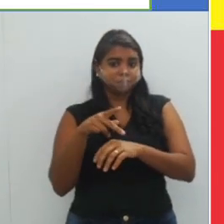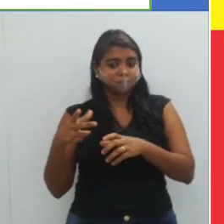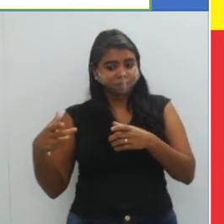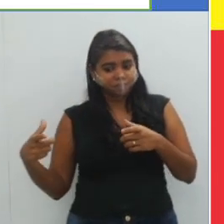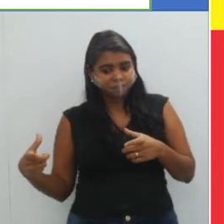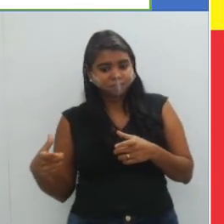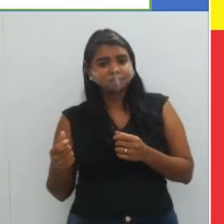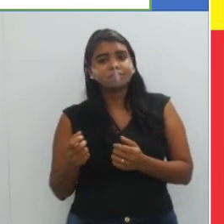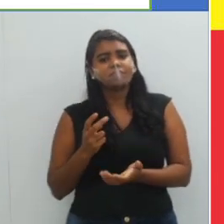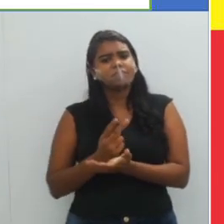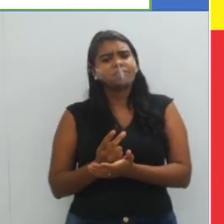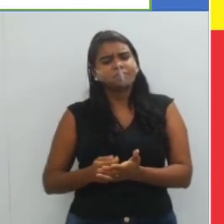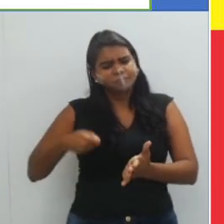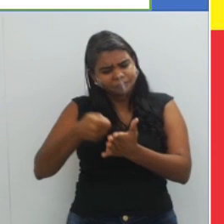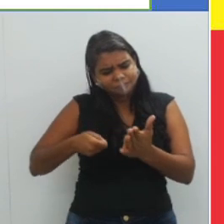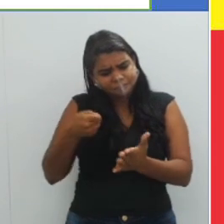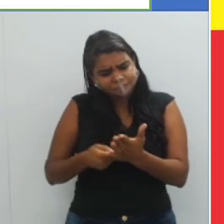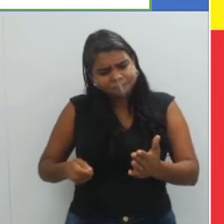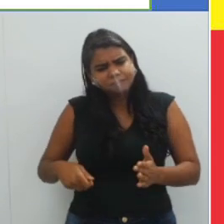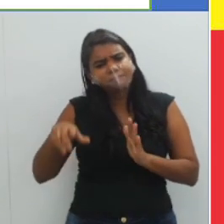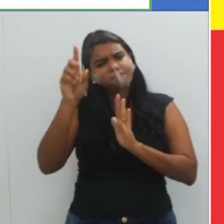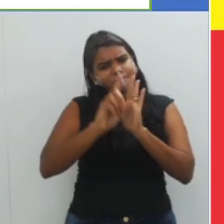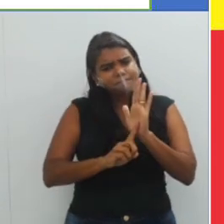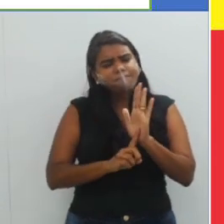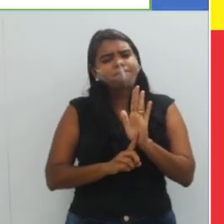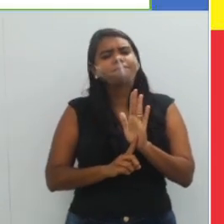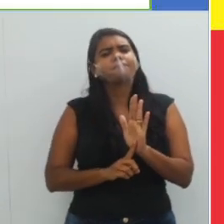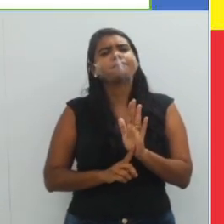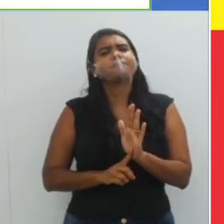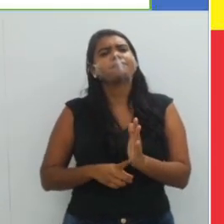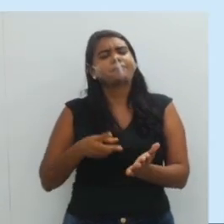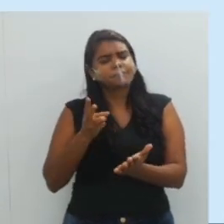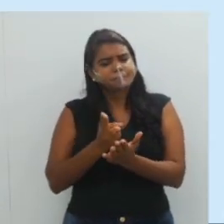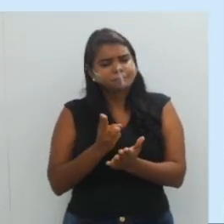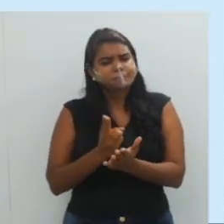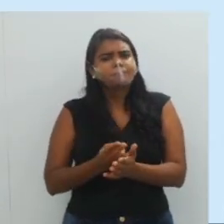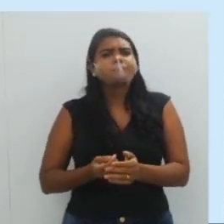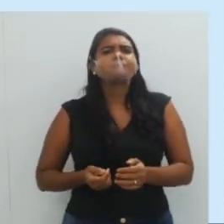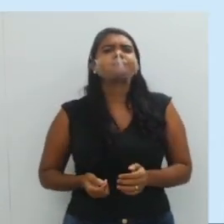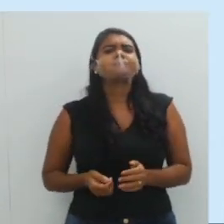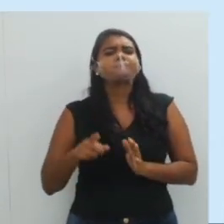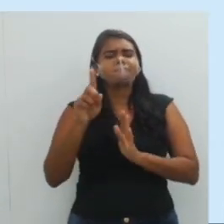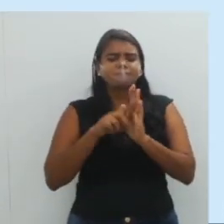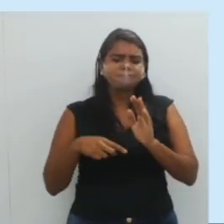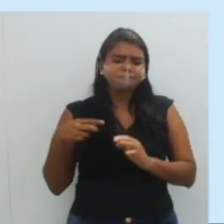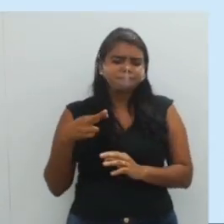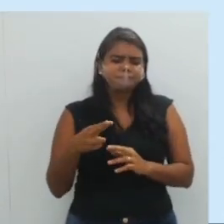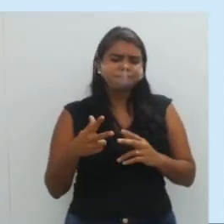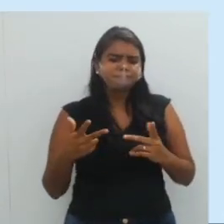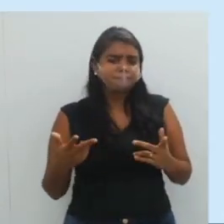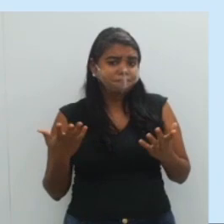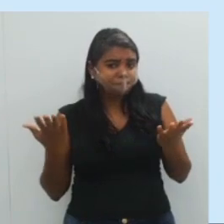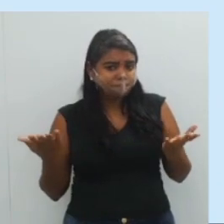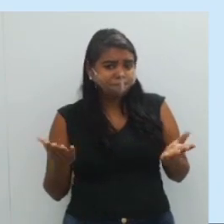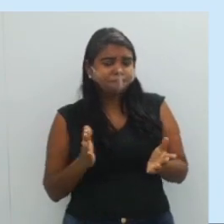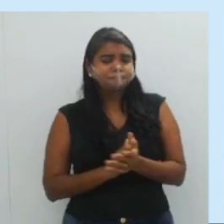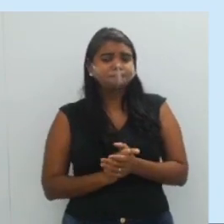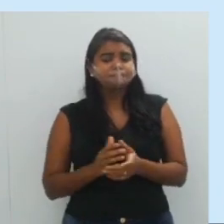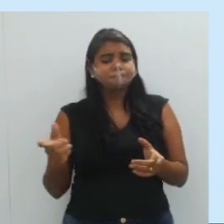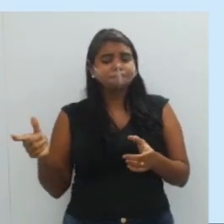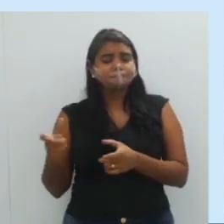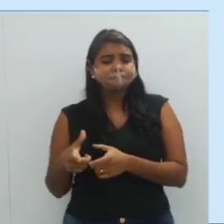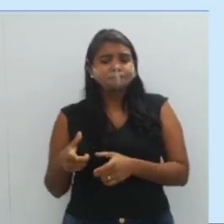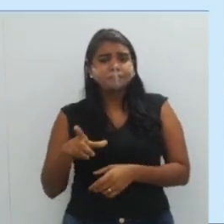grande grupo, que sempre luta pelos seus direitos, que sempre tiveram os seus direitos cortados, então é